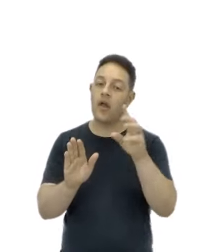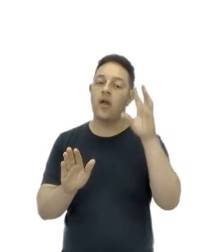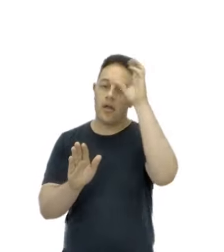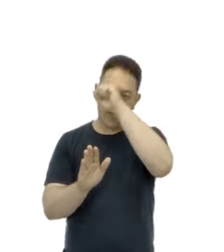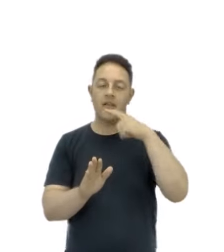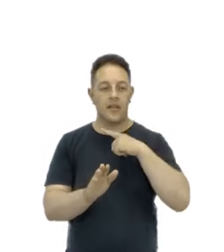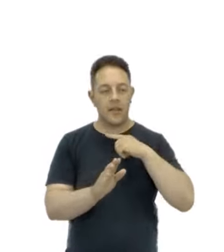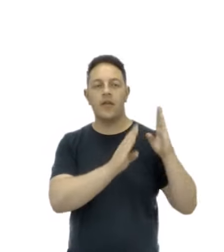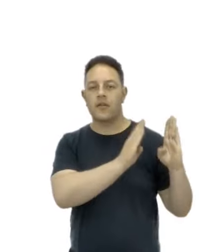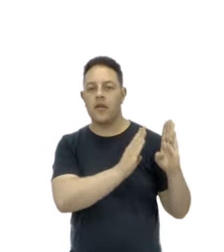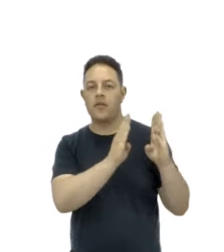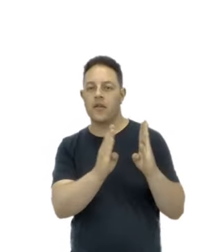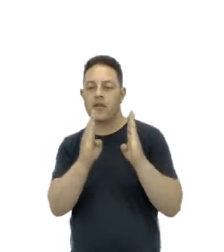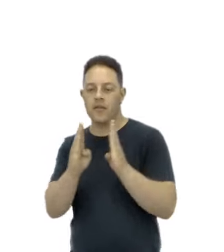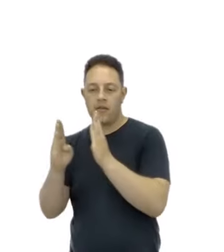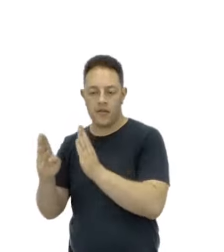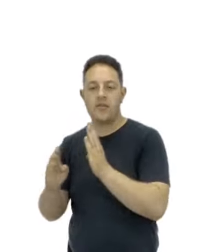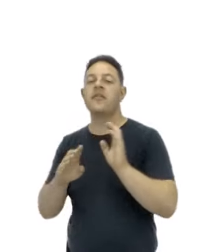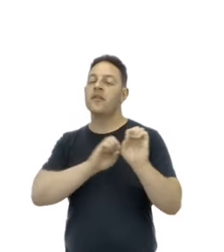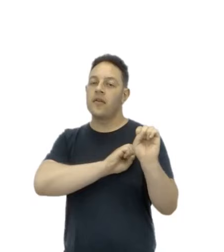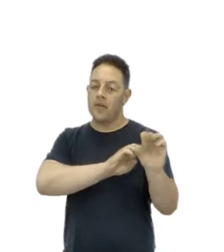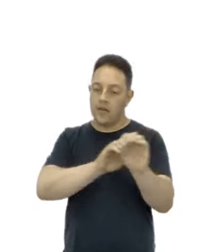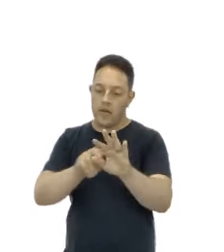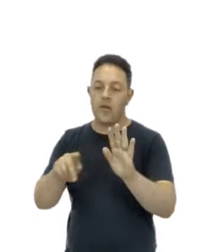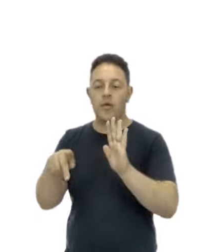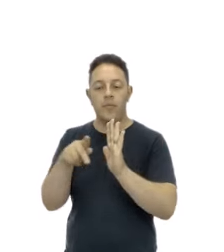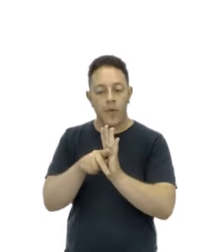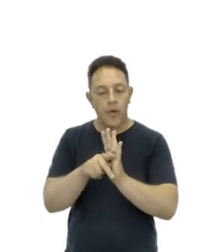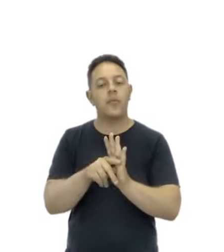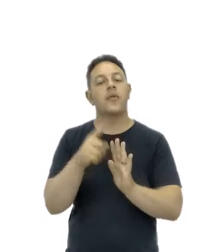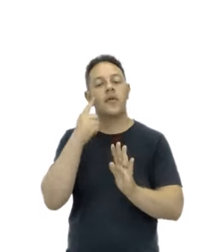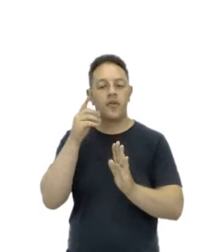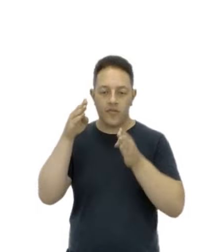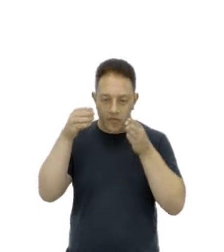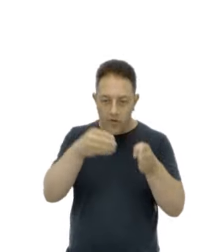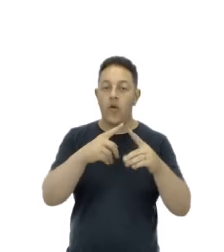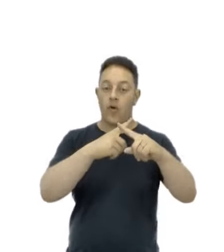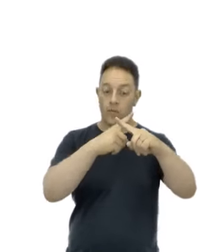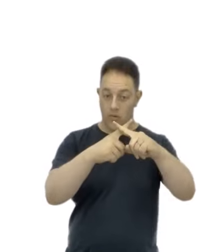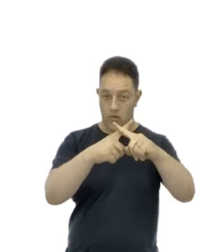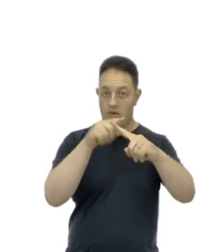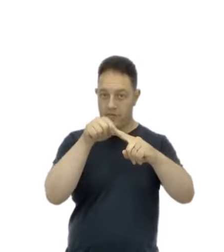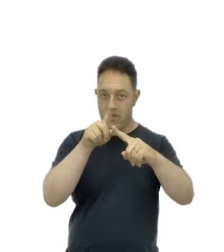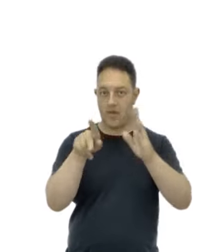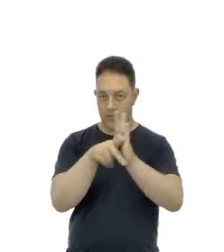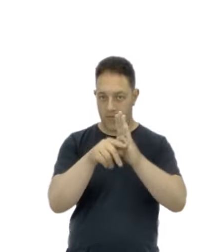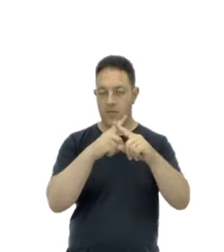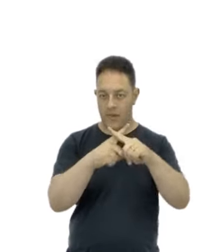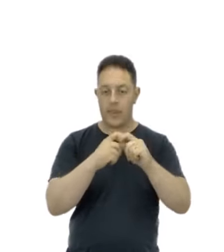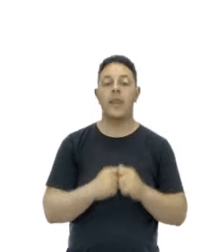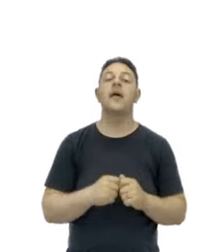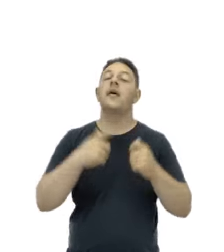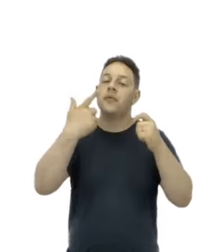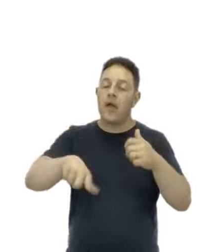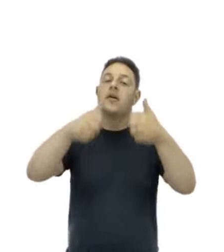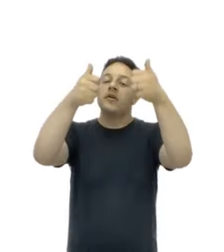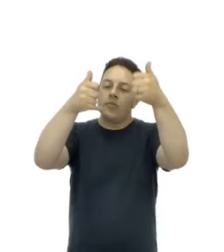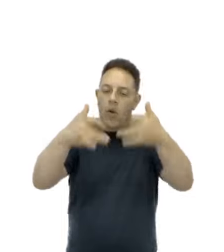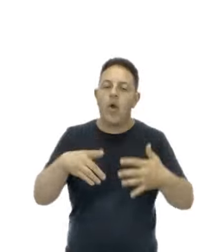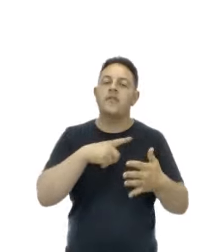do tempo, o percurso, né, formativo, né, olhando aí para o campo multiplicativo. Discutimos também